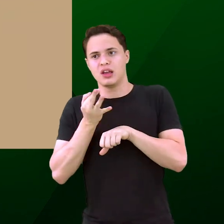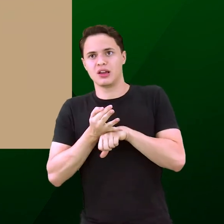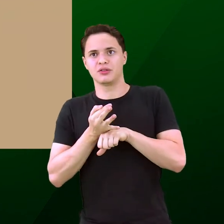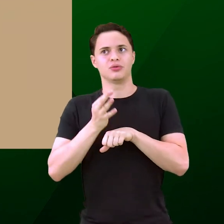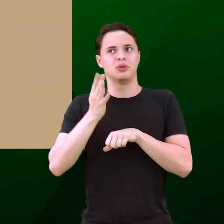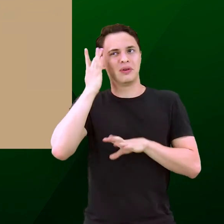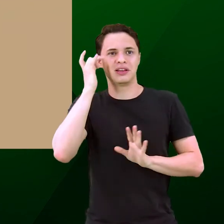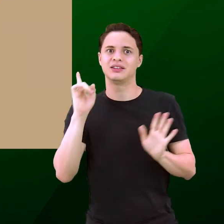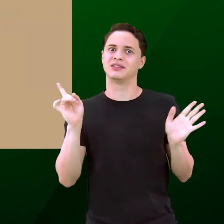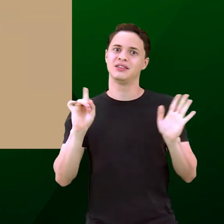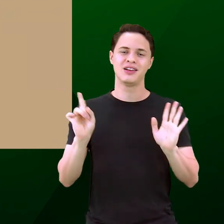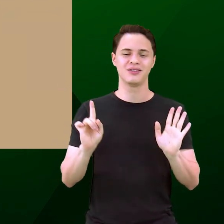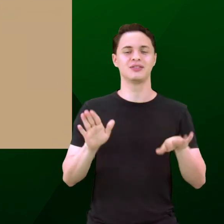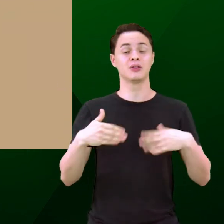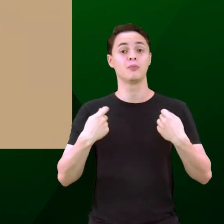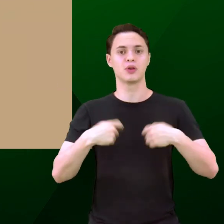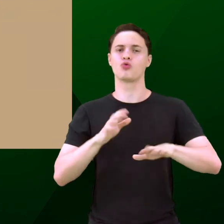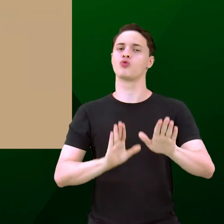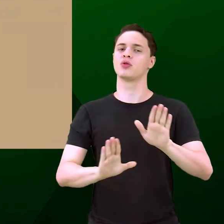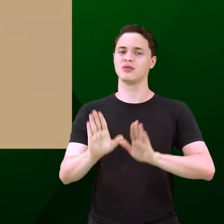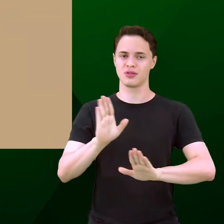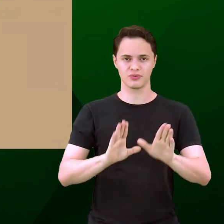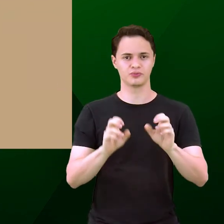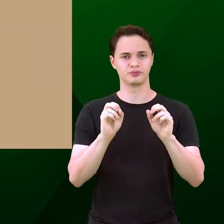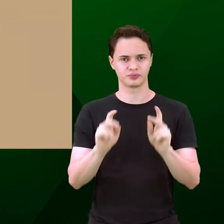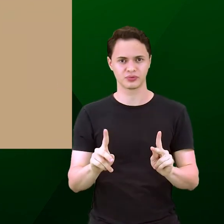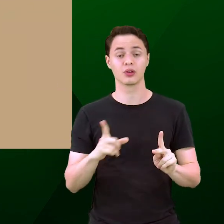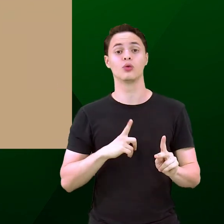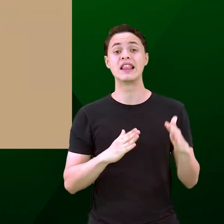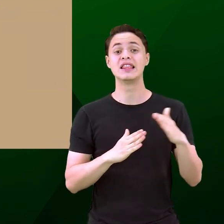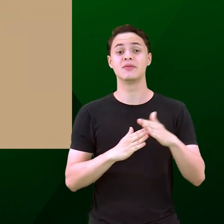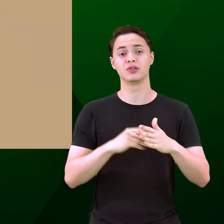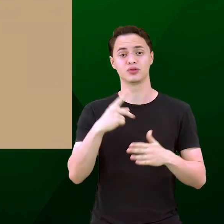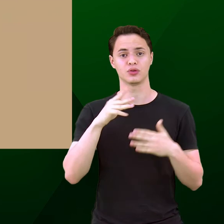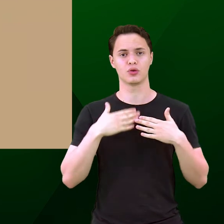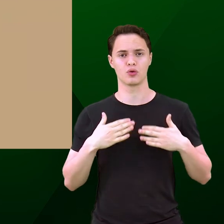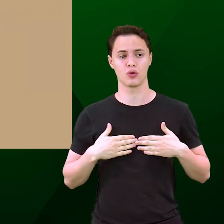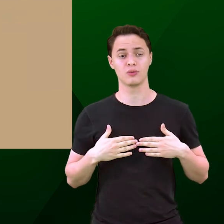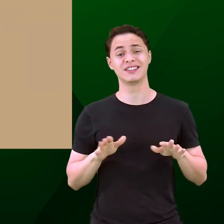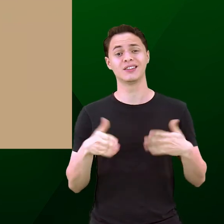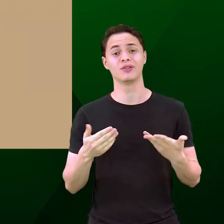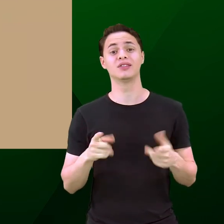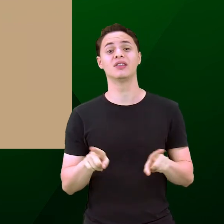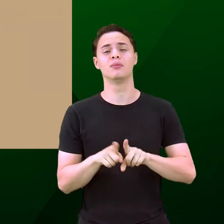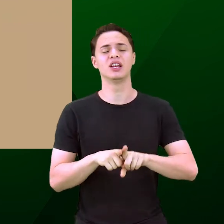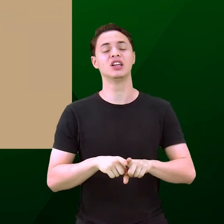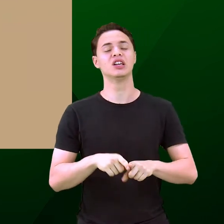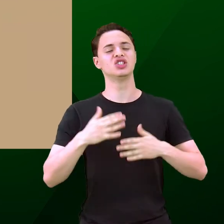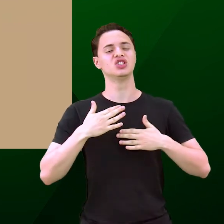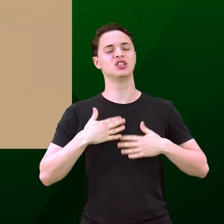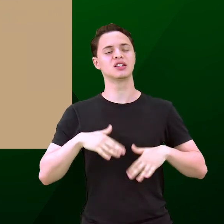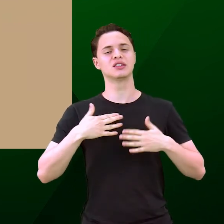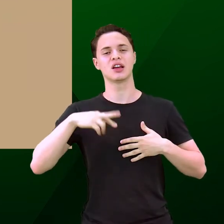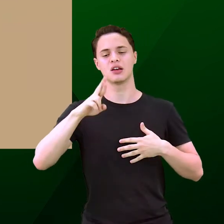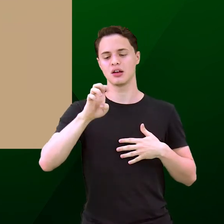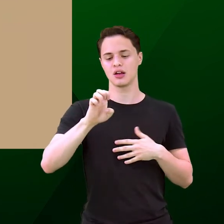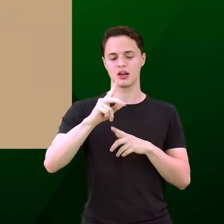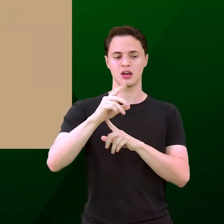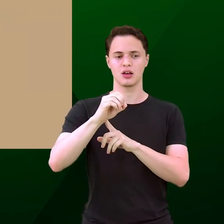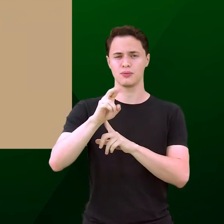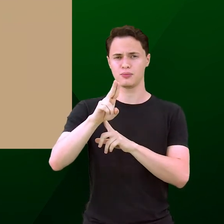ele está, né? Dentro dos períodos de adaptação, a gente vai ter períodos regenerativos, que ou seja, a